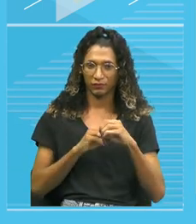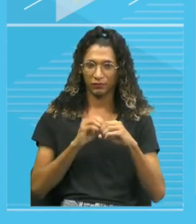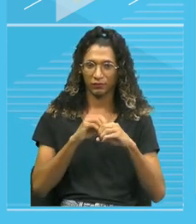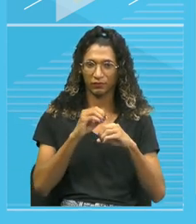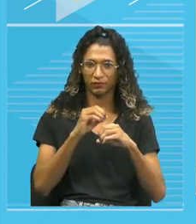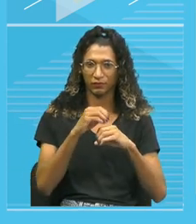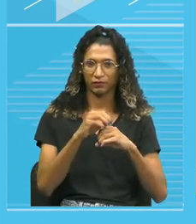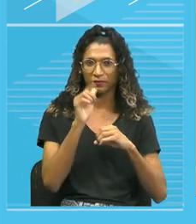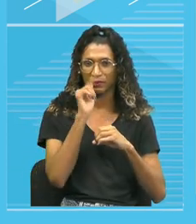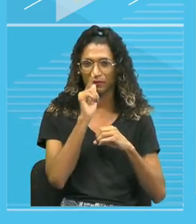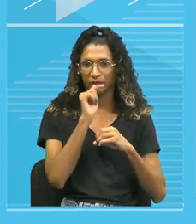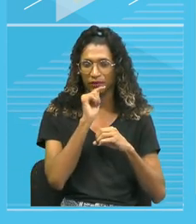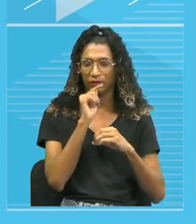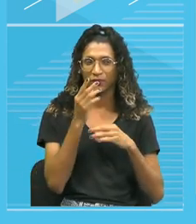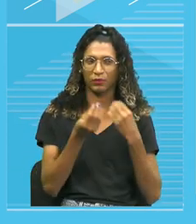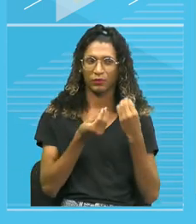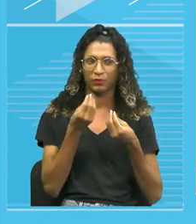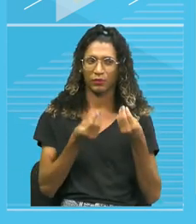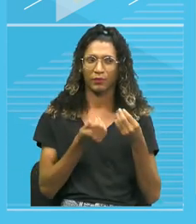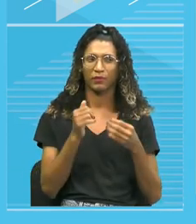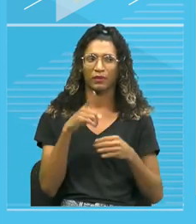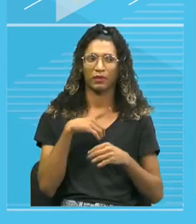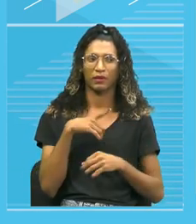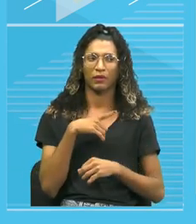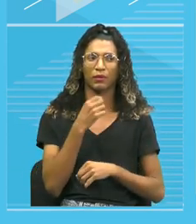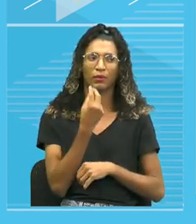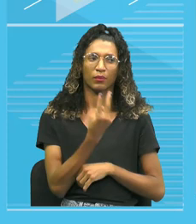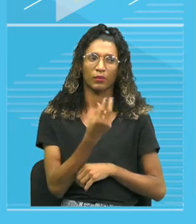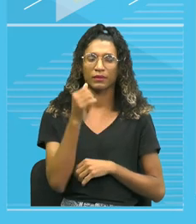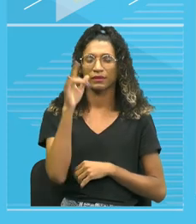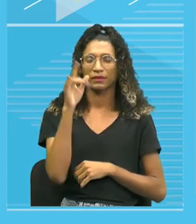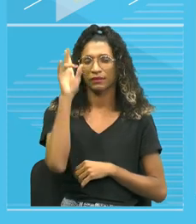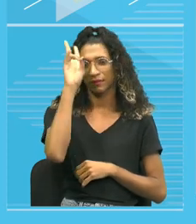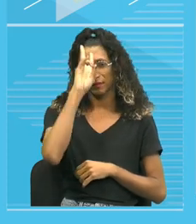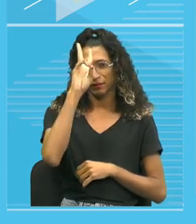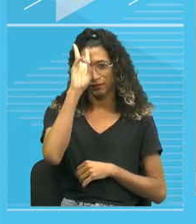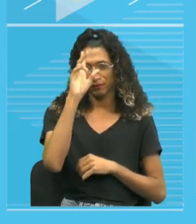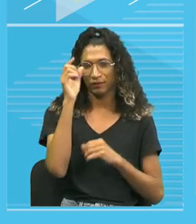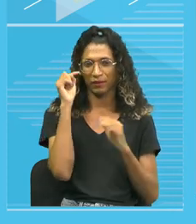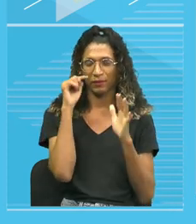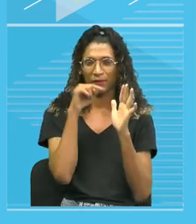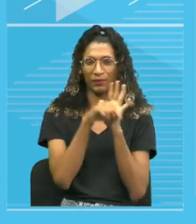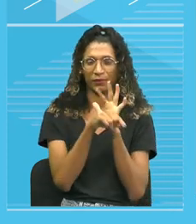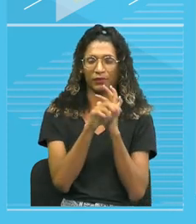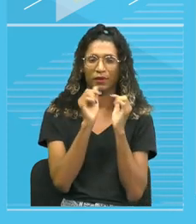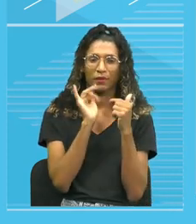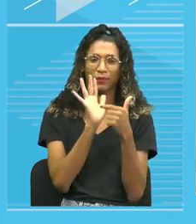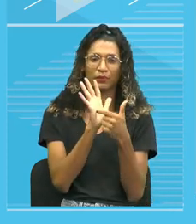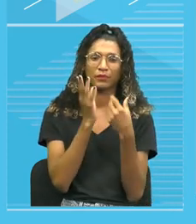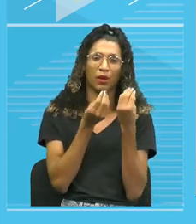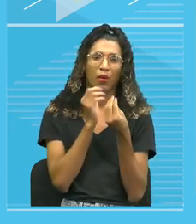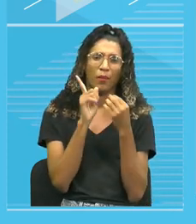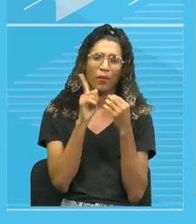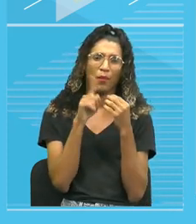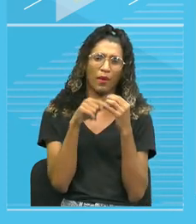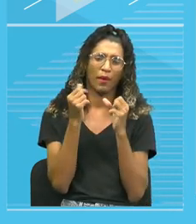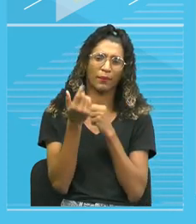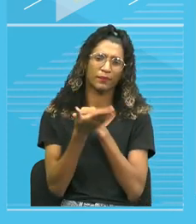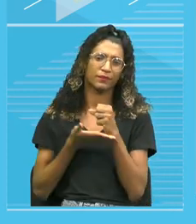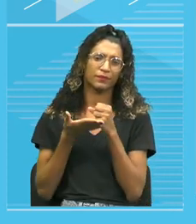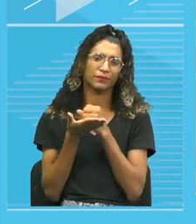na frente lembrem-se que esses valores que as questões nos fornecem para o cálculo ele é baseado